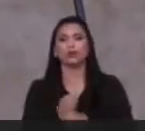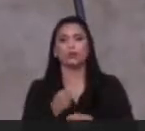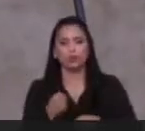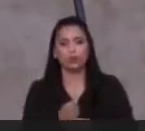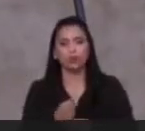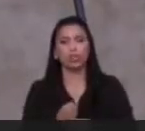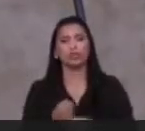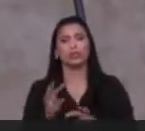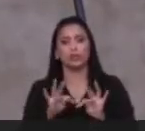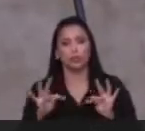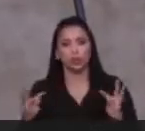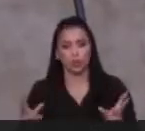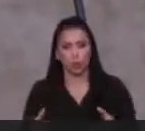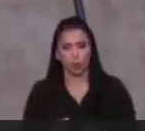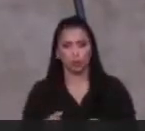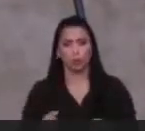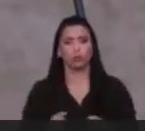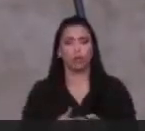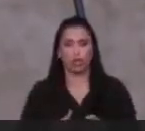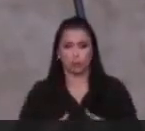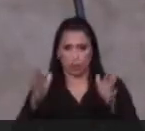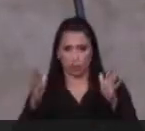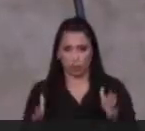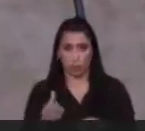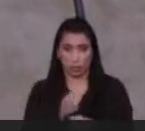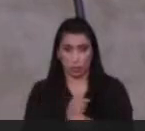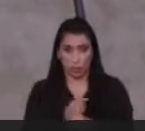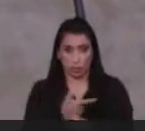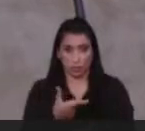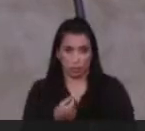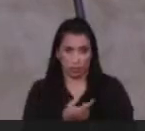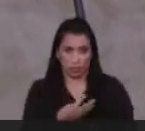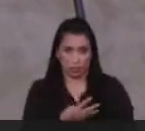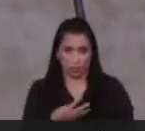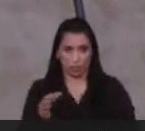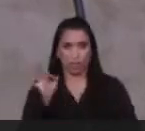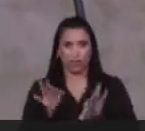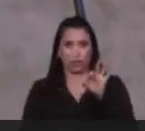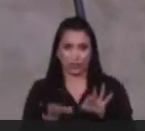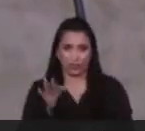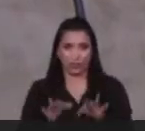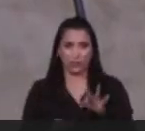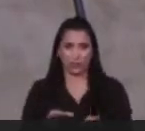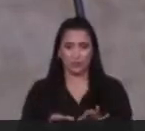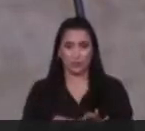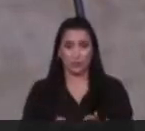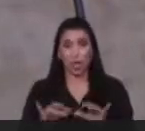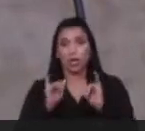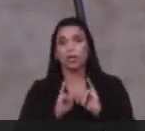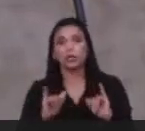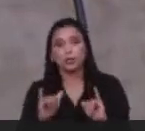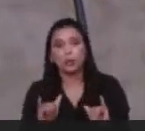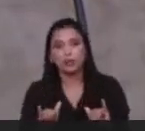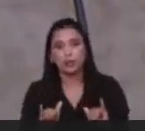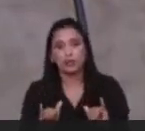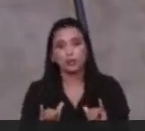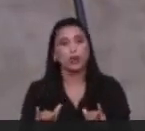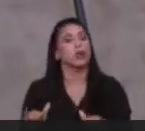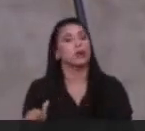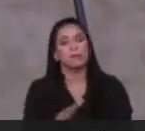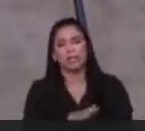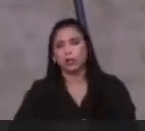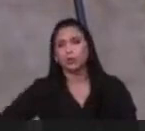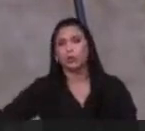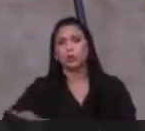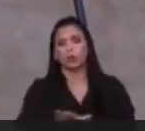restaurado quando da abertura do ano judiciário. Ficou a advertência, cabe a todos e a cada um